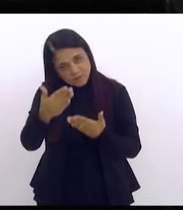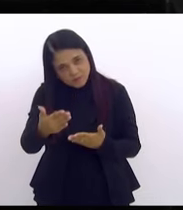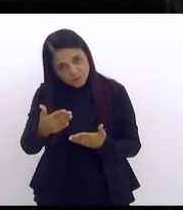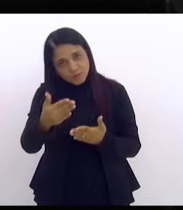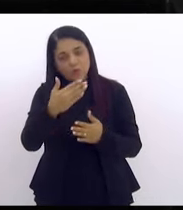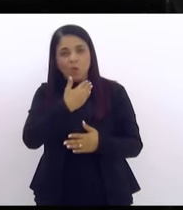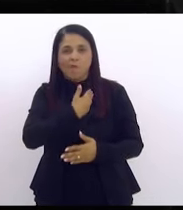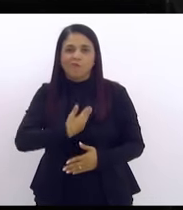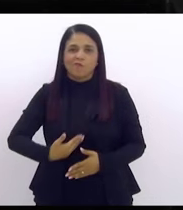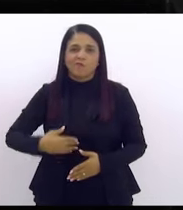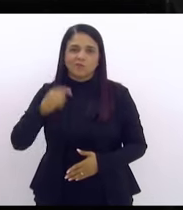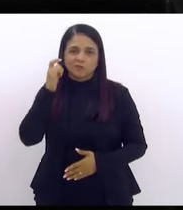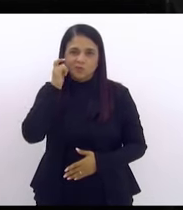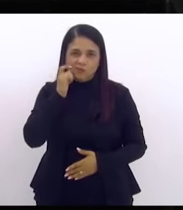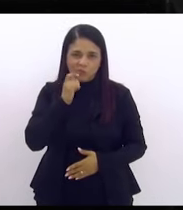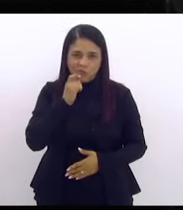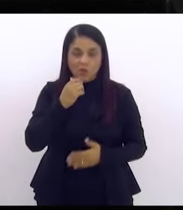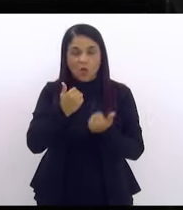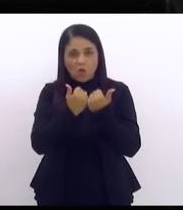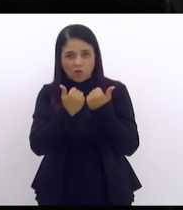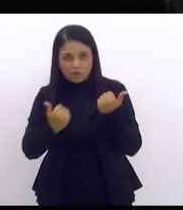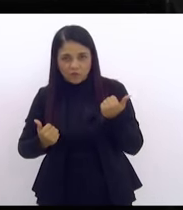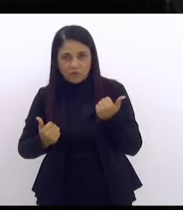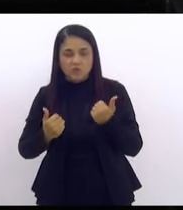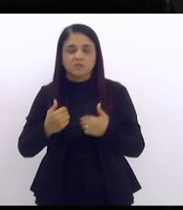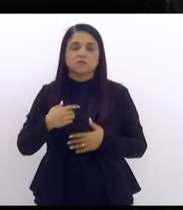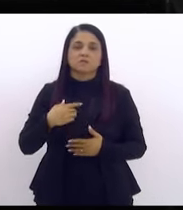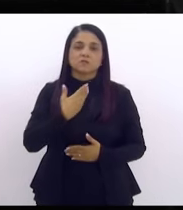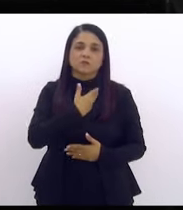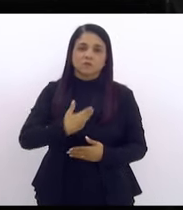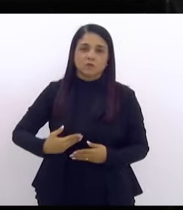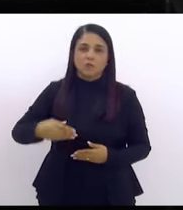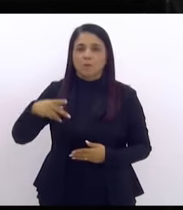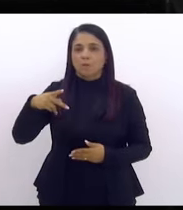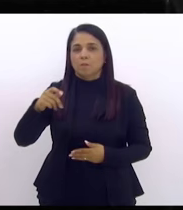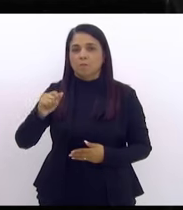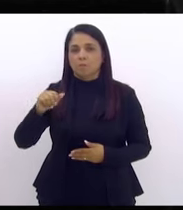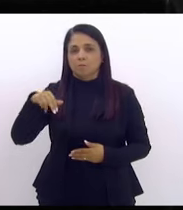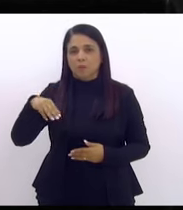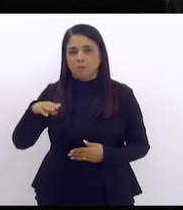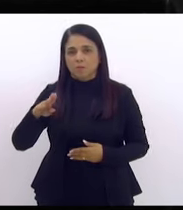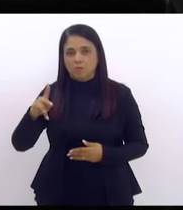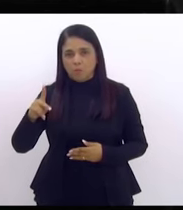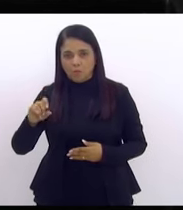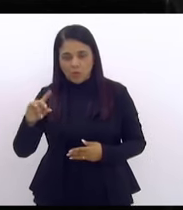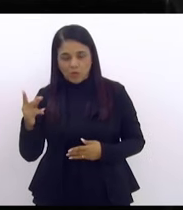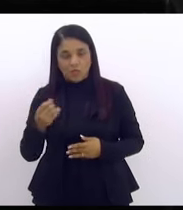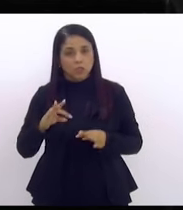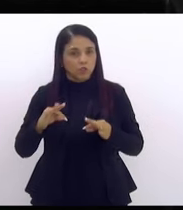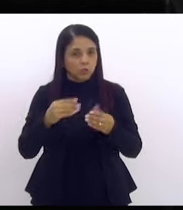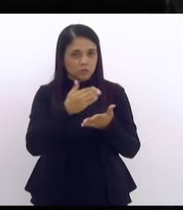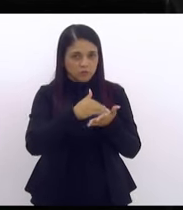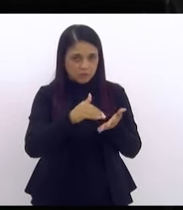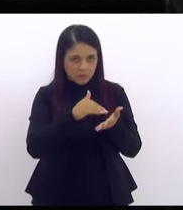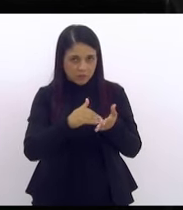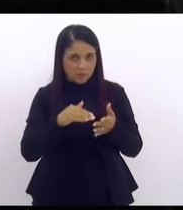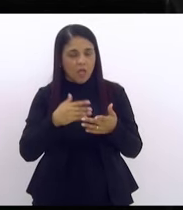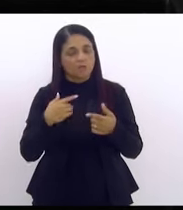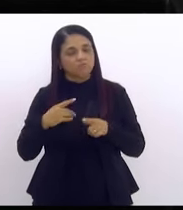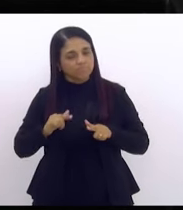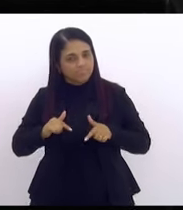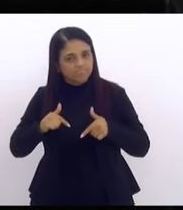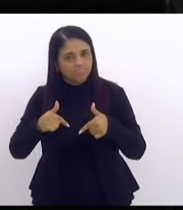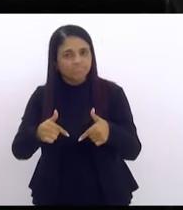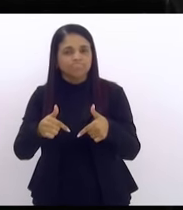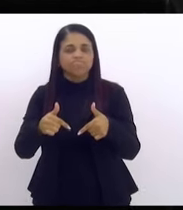ao governador Cláudio Castro, ao vice-governador Tiago Pampolha e a todos os secretários que estão envolvidos e